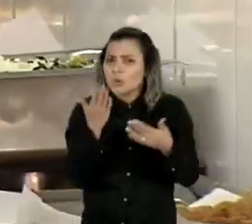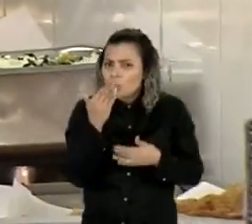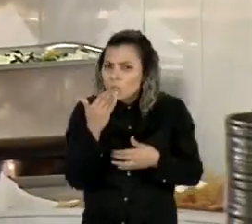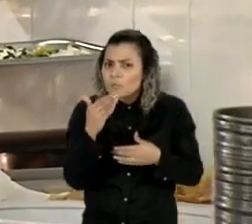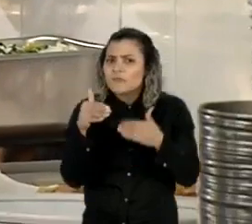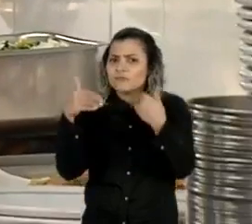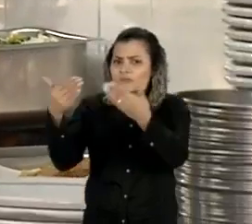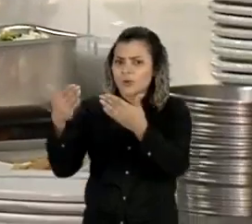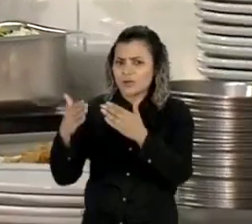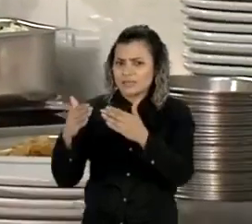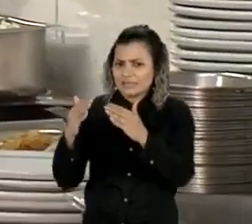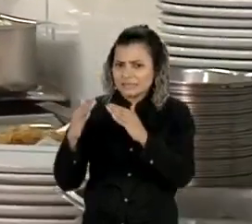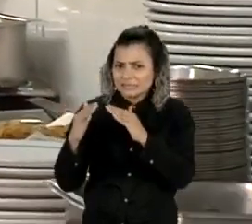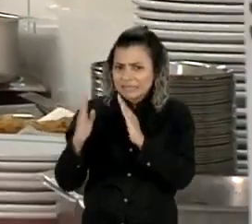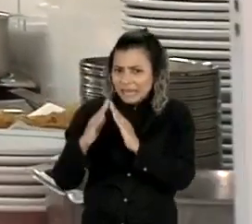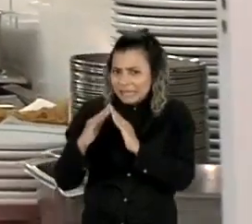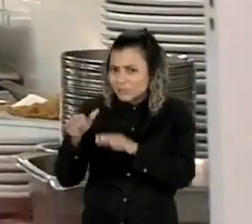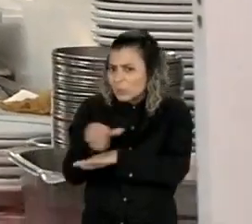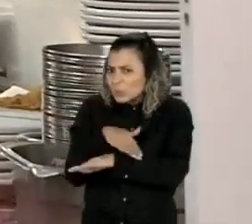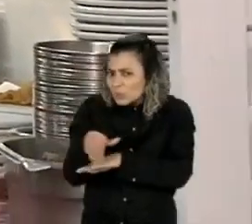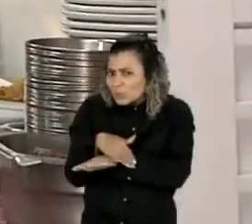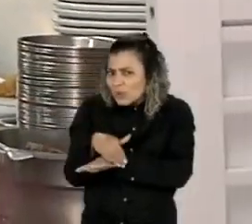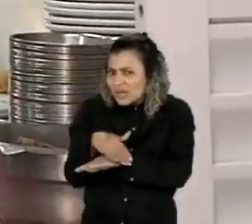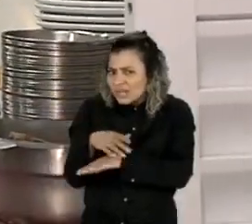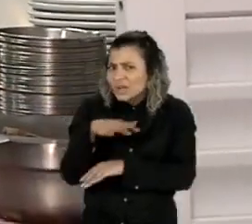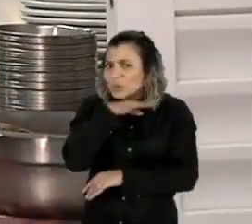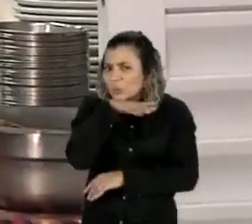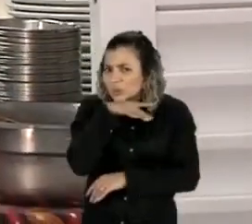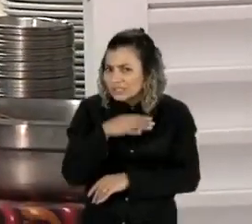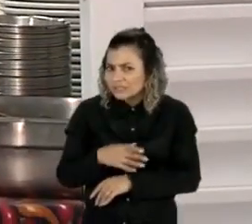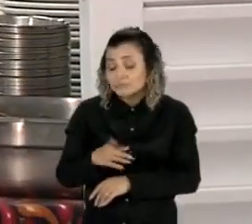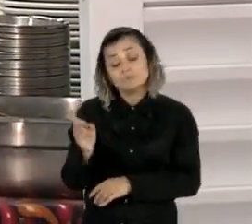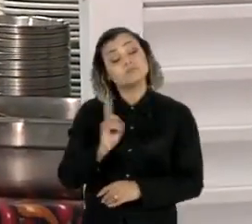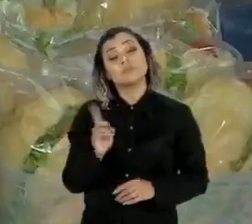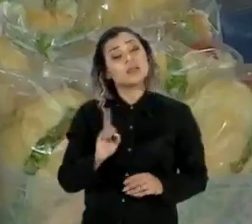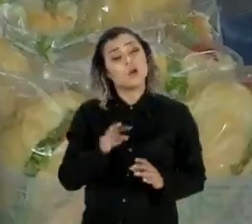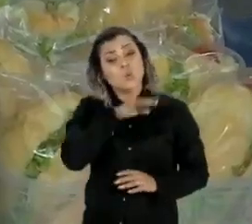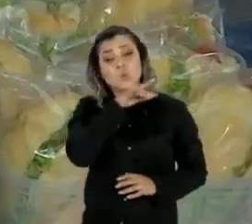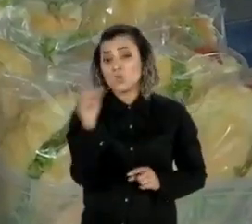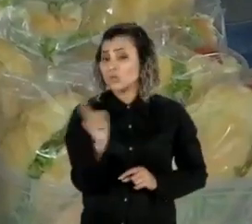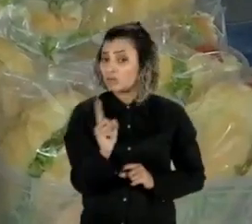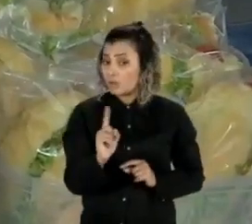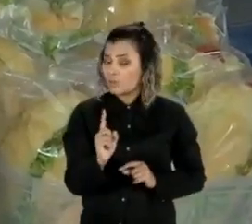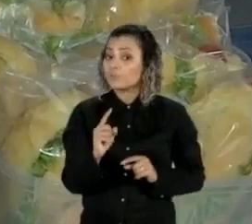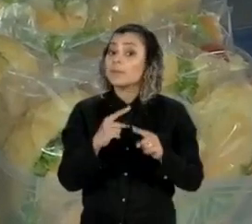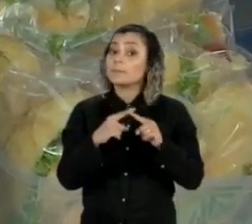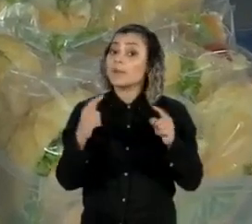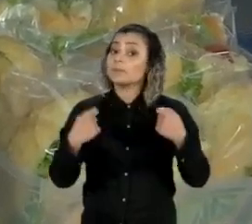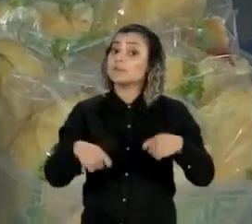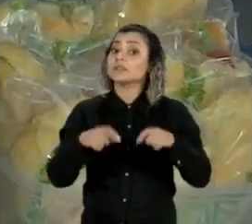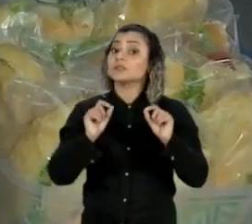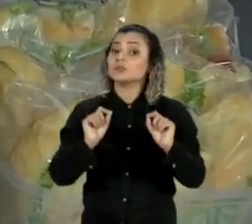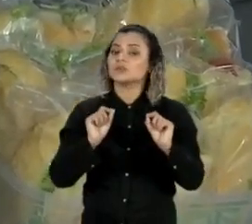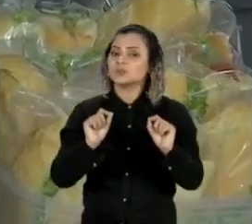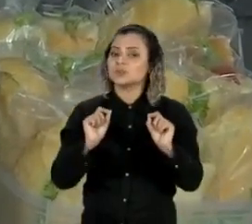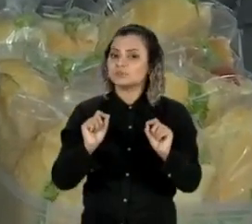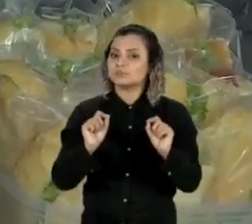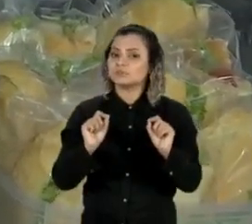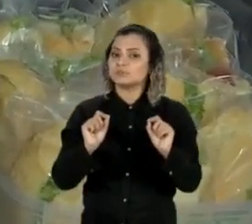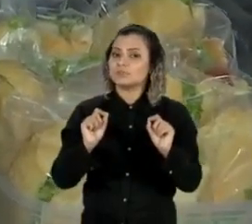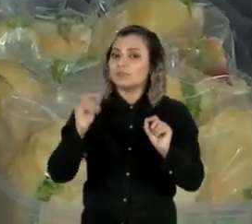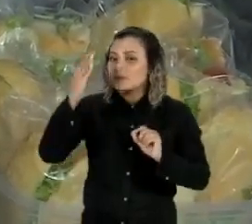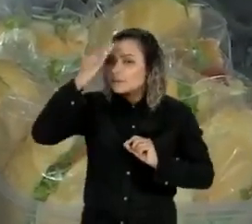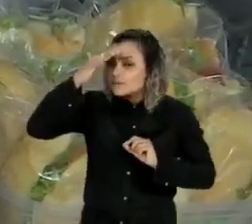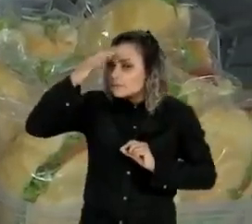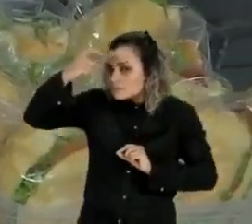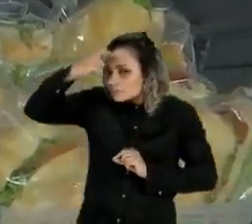é sempre um risco? Não, comer fora de casa não é um risco. Comer fora de casa tem que ser assim, bem